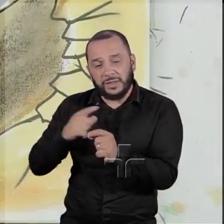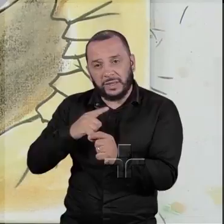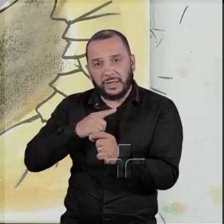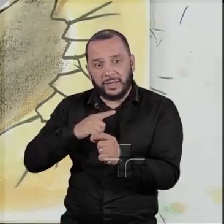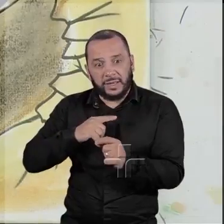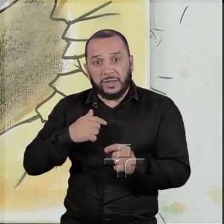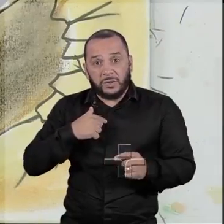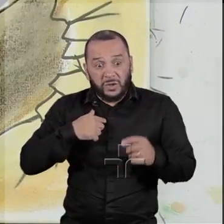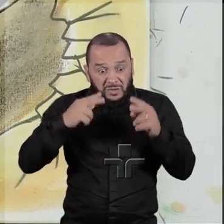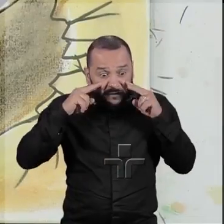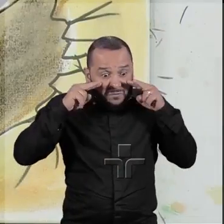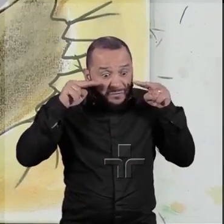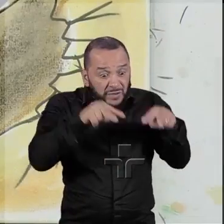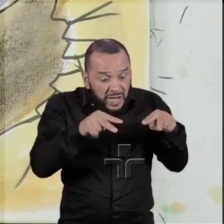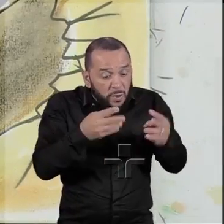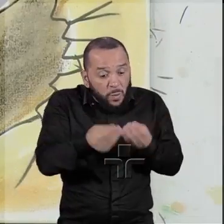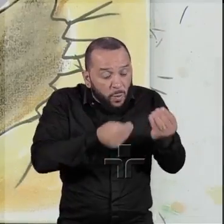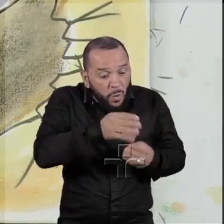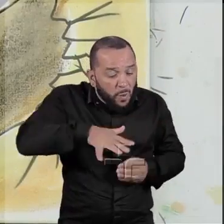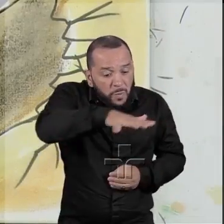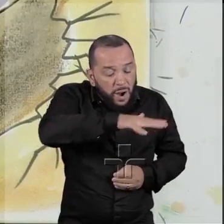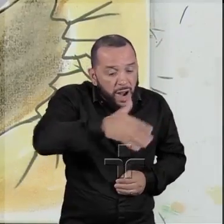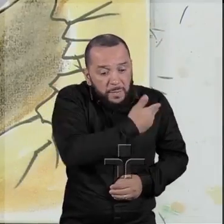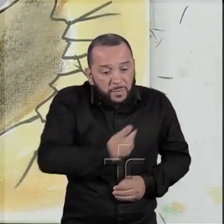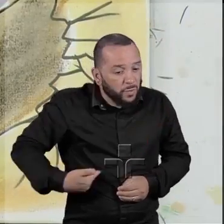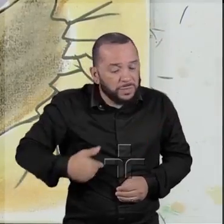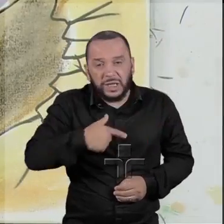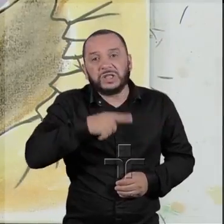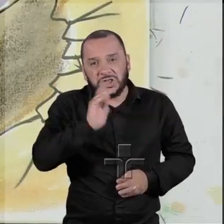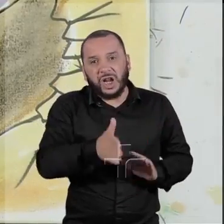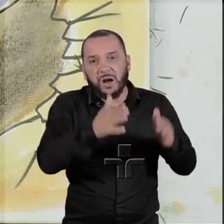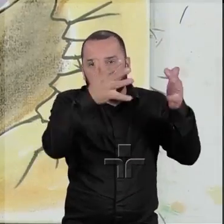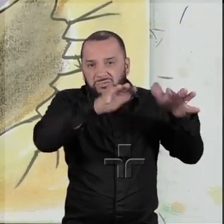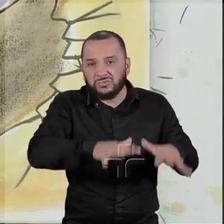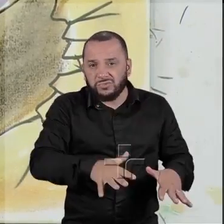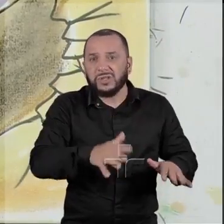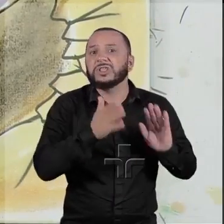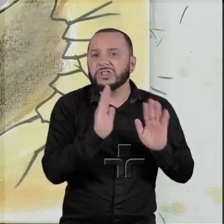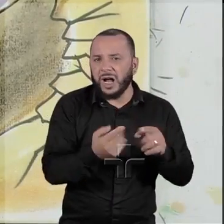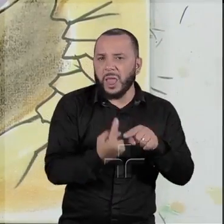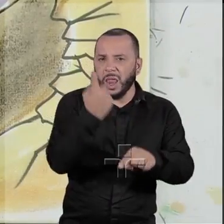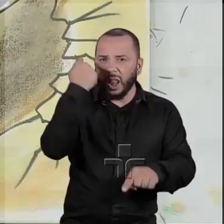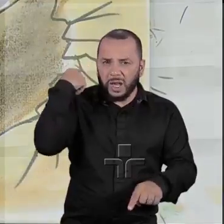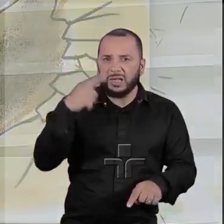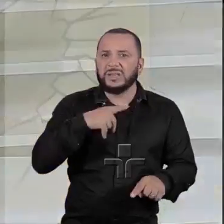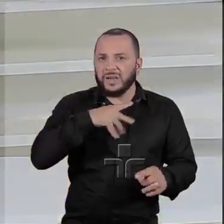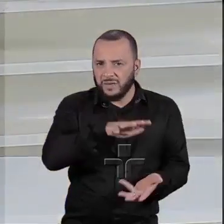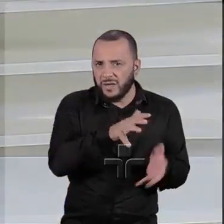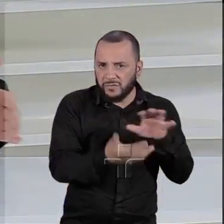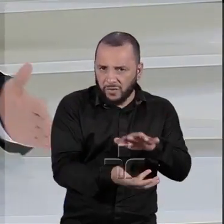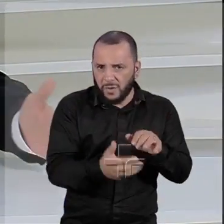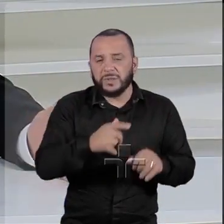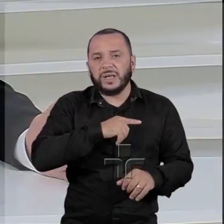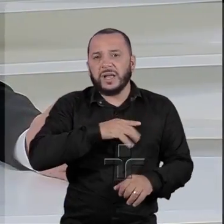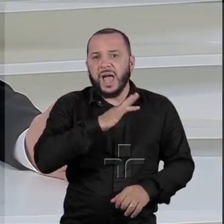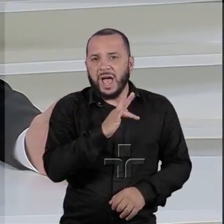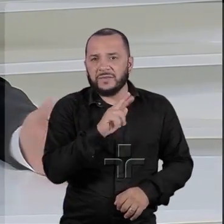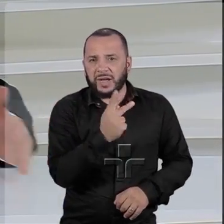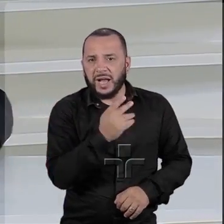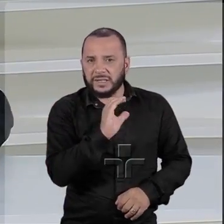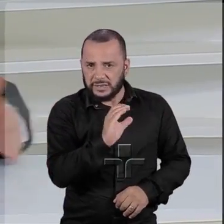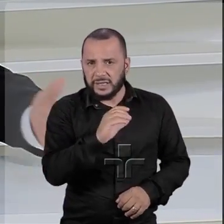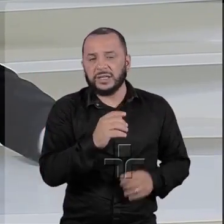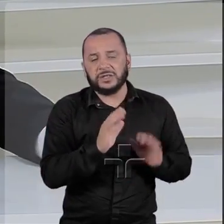muito ruim para o setor público. O setor público já teve reformas. Né? O presidente Fernando Henrique fez uma reforma